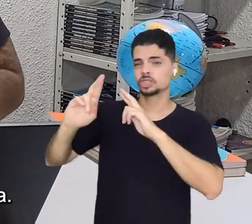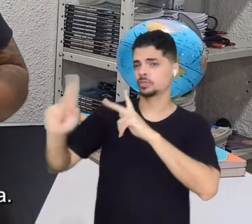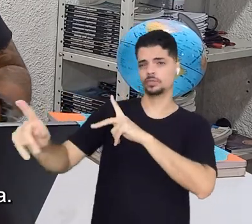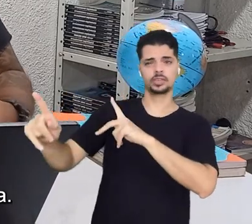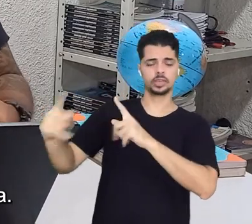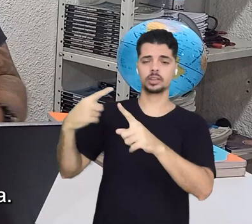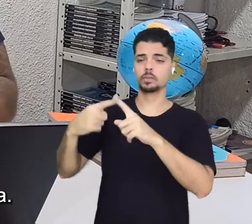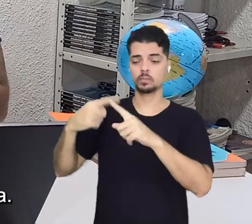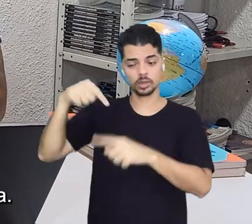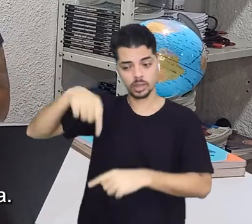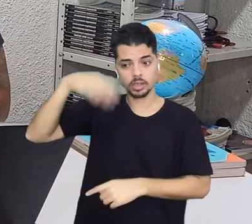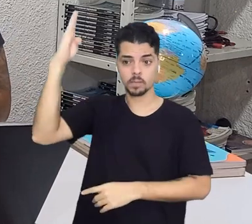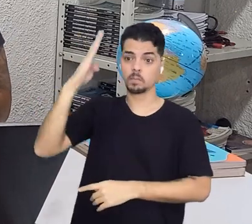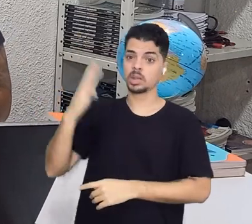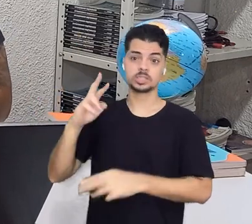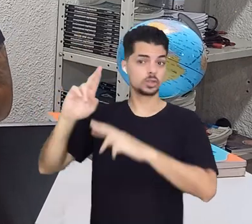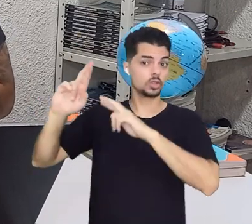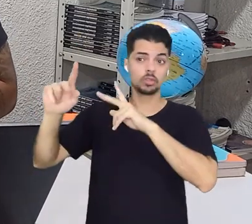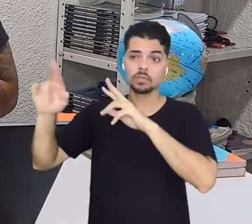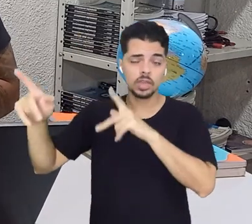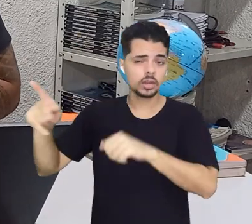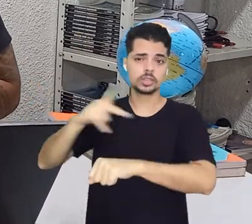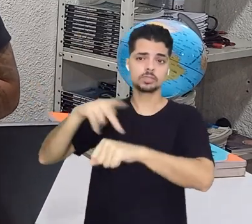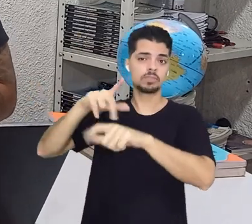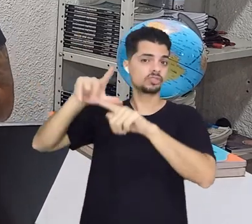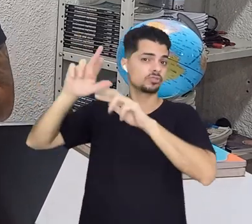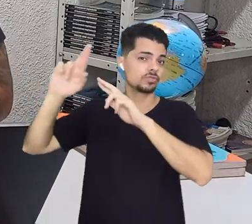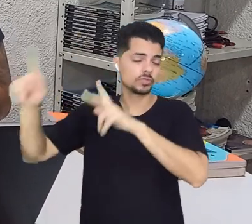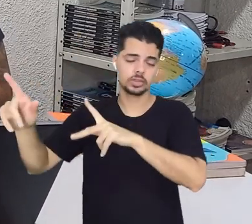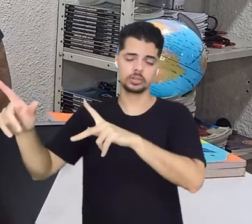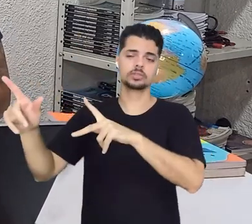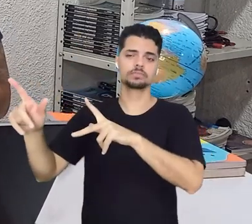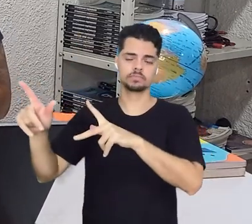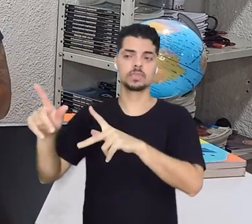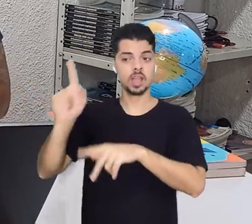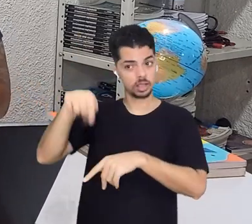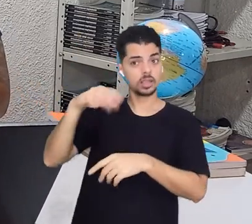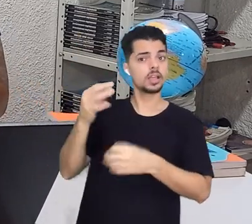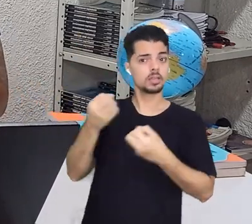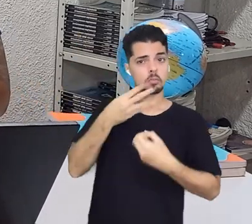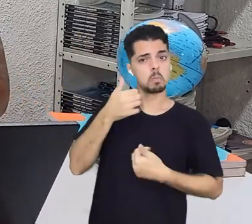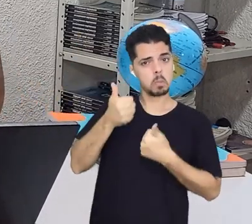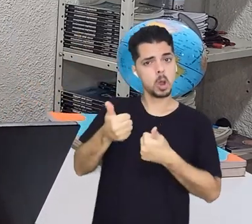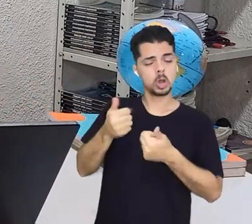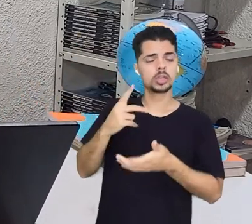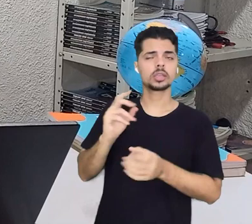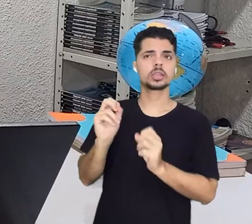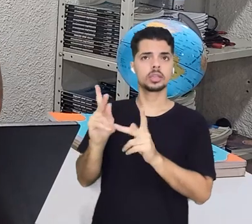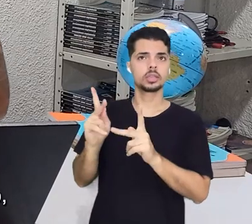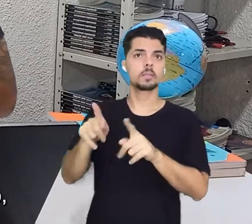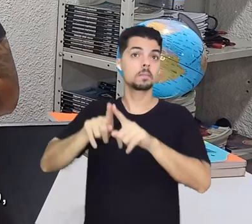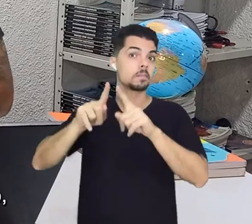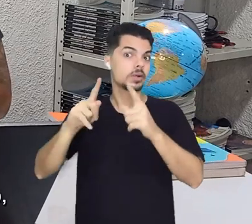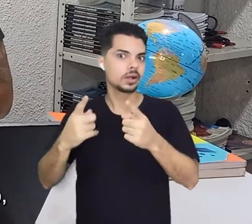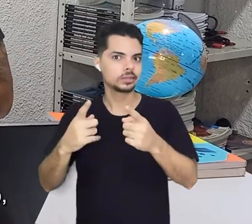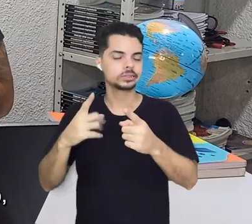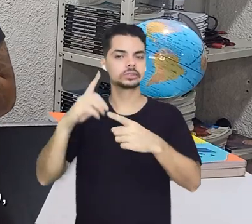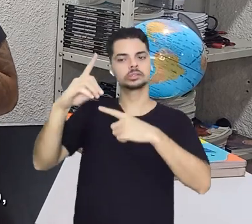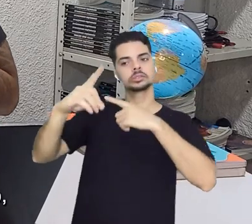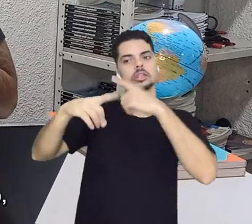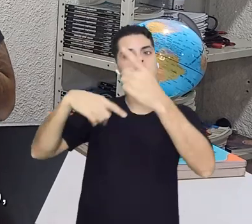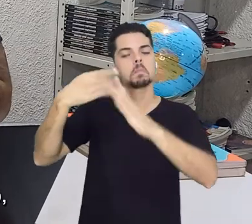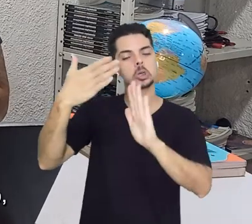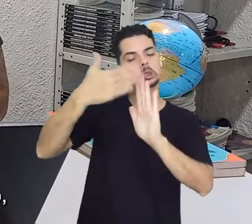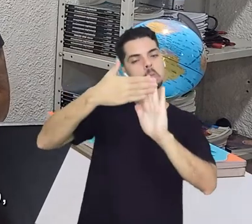portuguesa abrasileirada. Até aí tudo bem, acontece que, ao propor uma língua